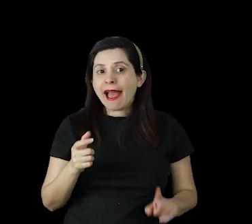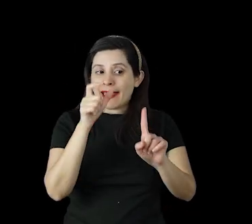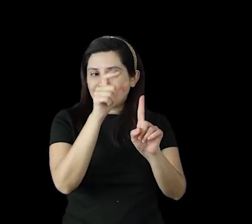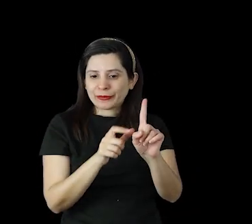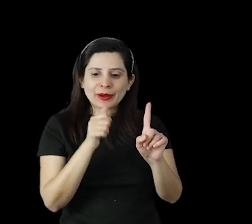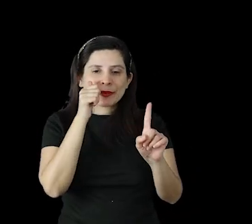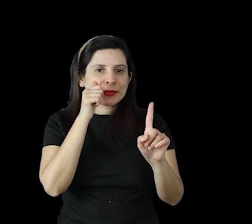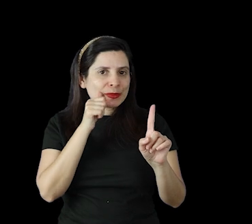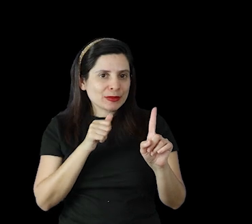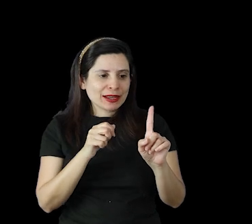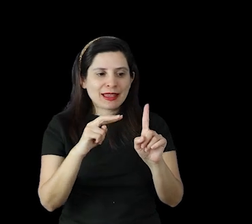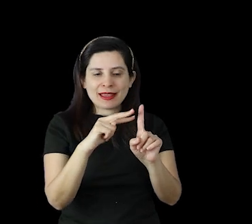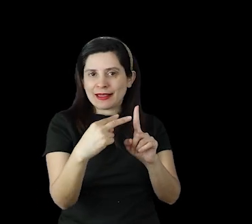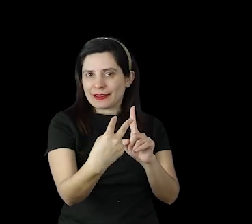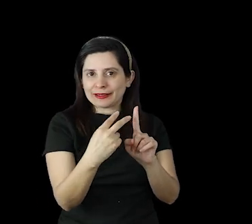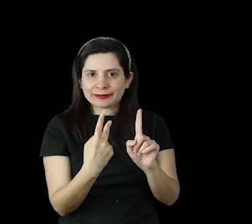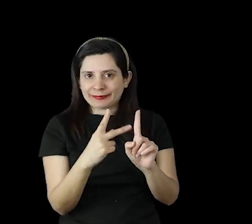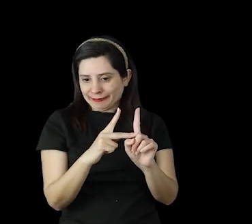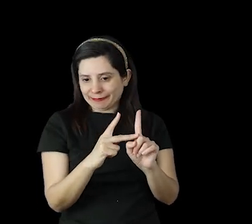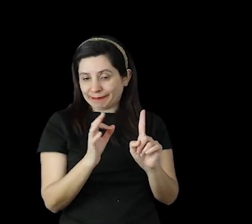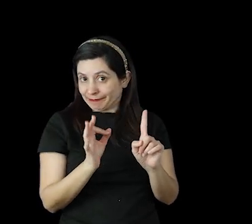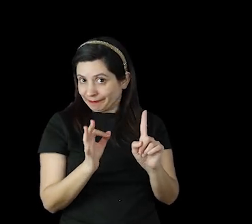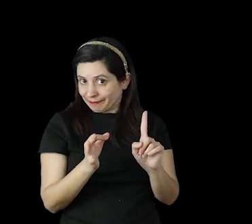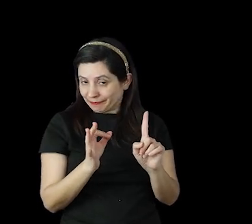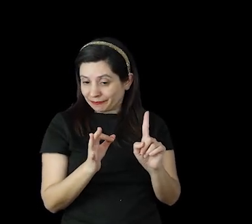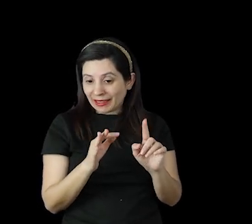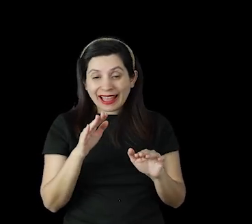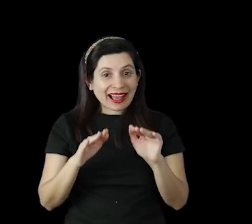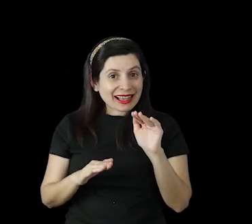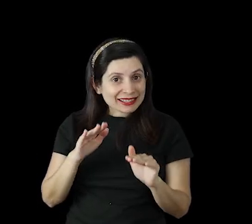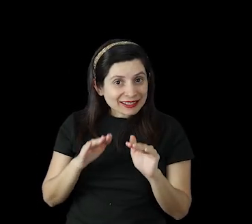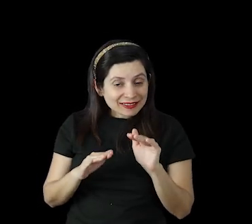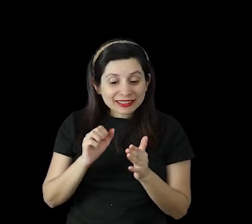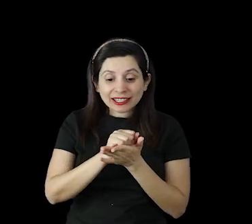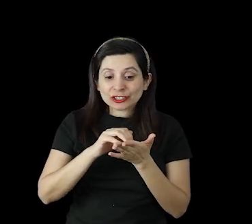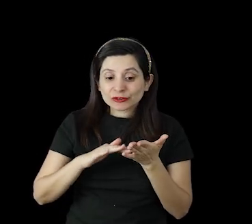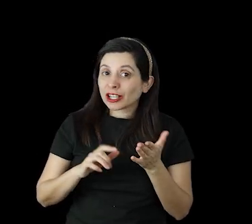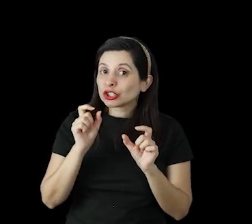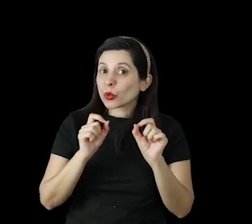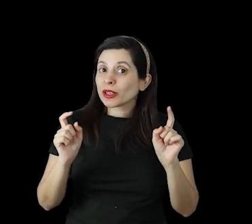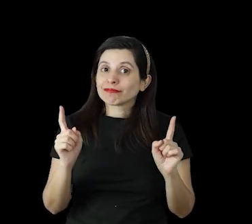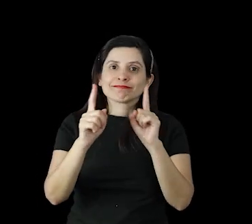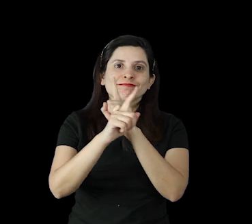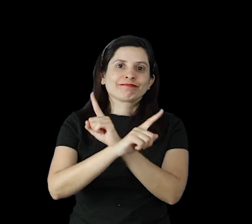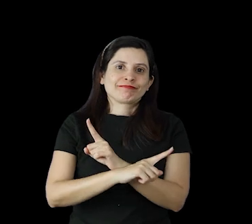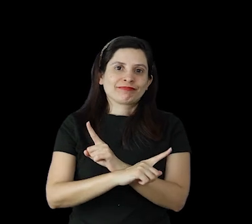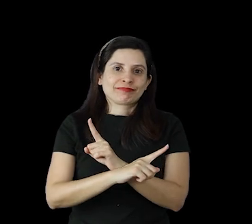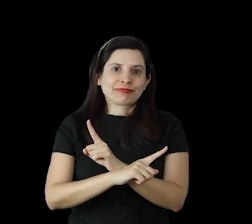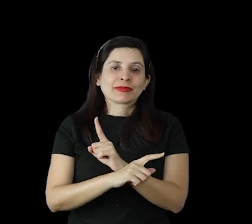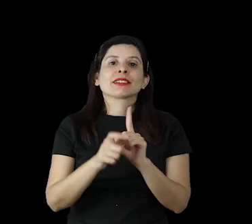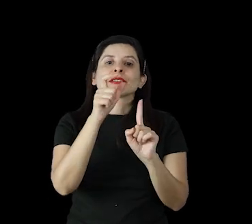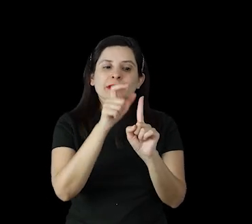e ficar nesse ponto de vista, né. Tanto que às vezes o exercício é a gente inverter, né. "Ah, eu criei